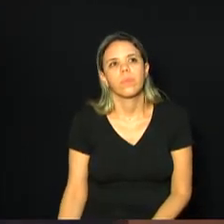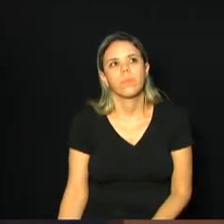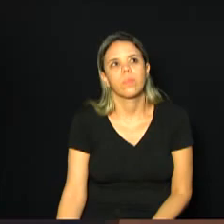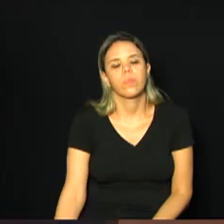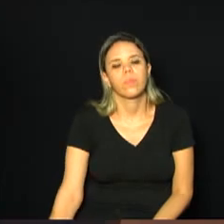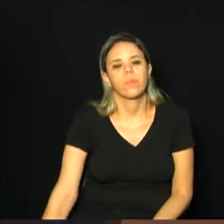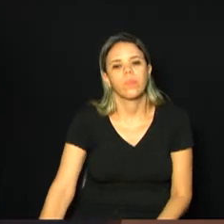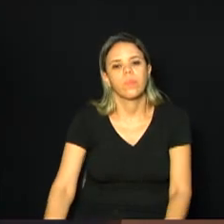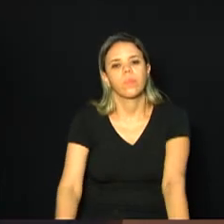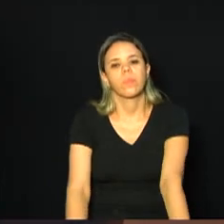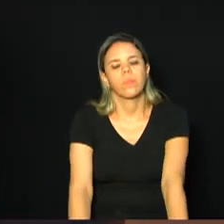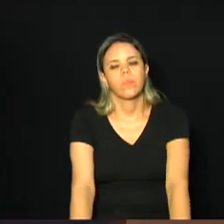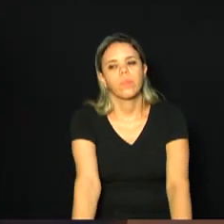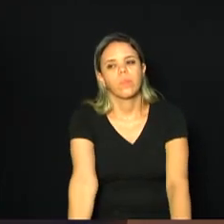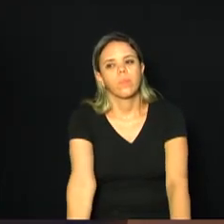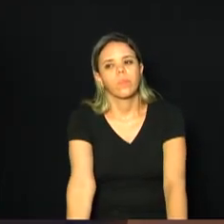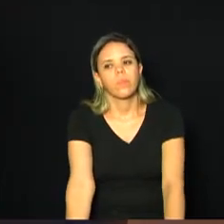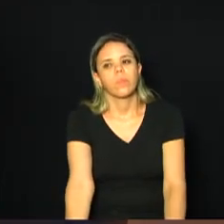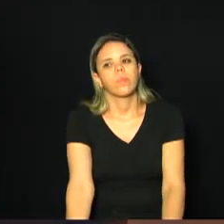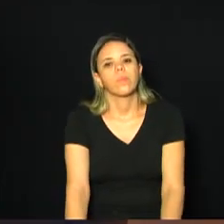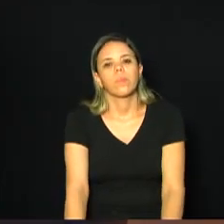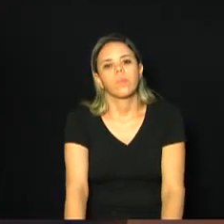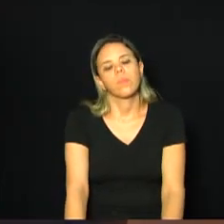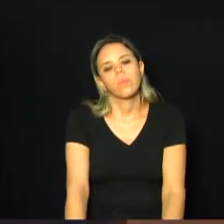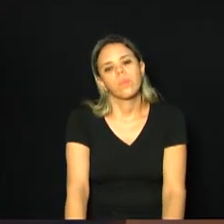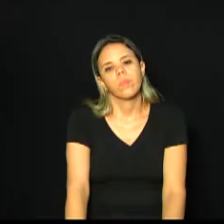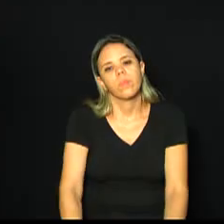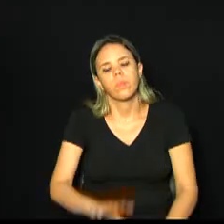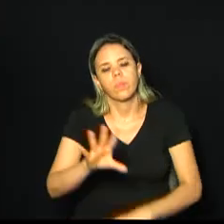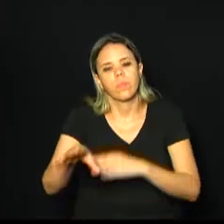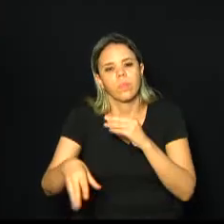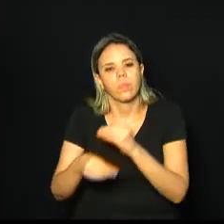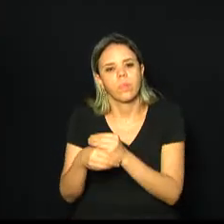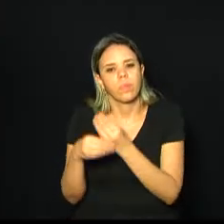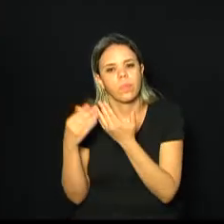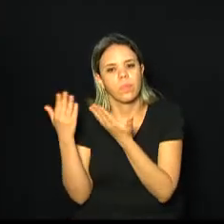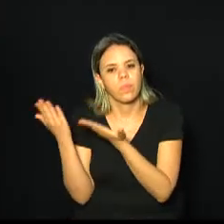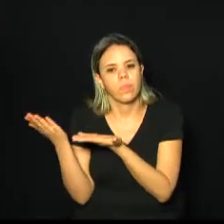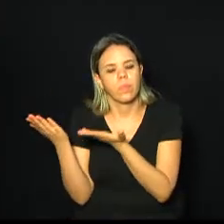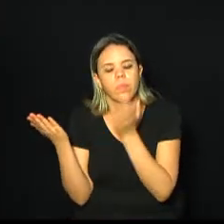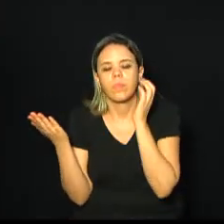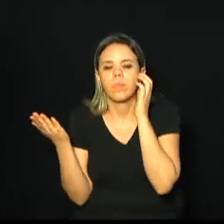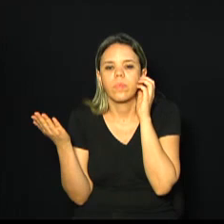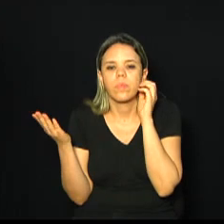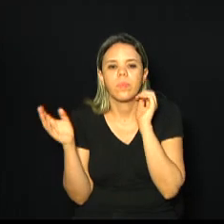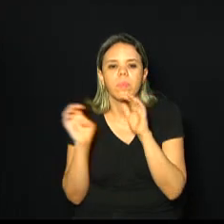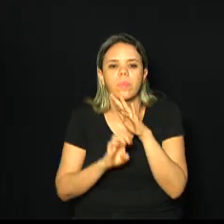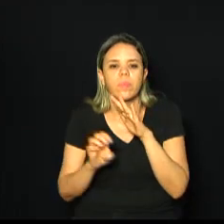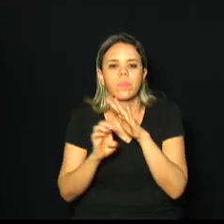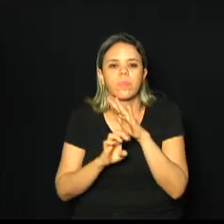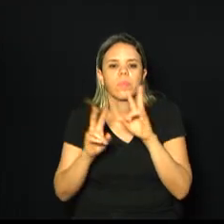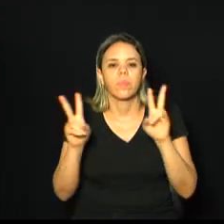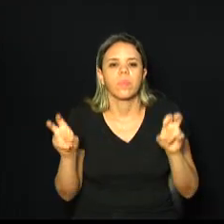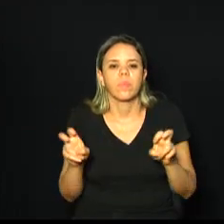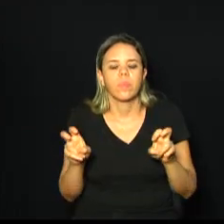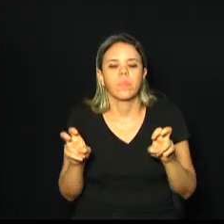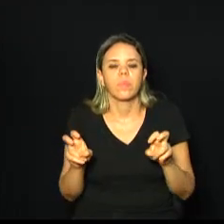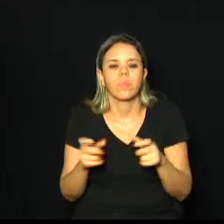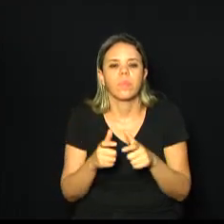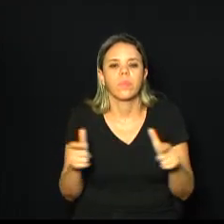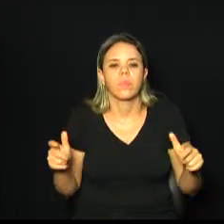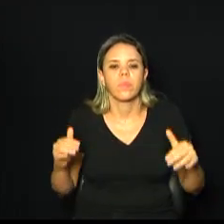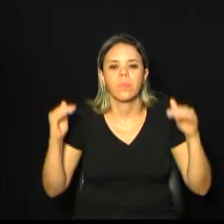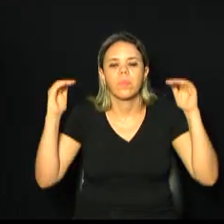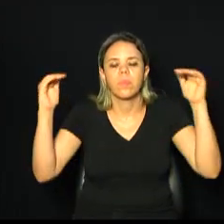No caso, para a implementação nas empresas, sobretudo nas empresas de grande